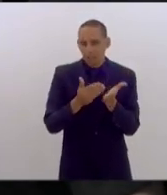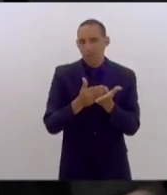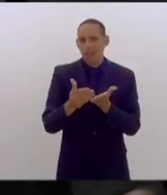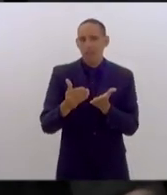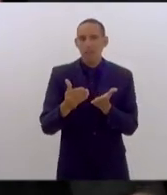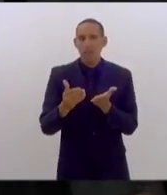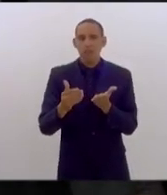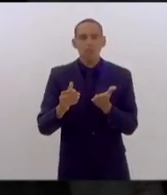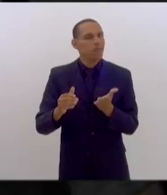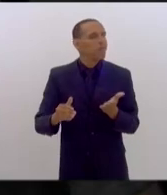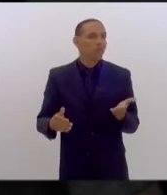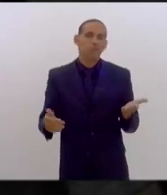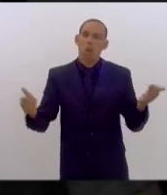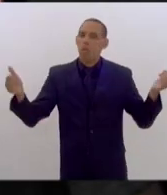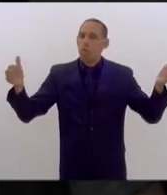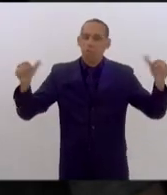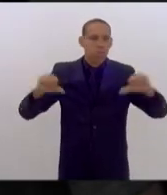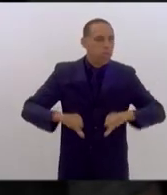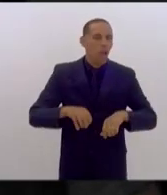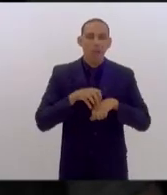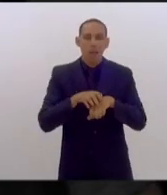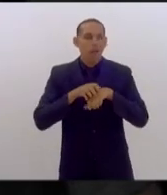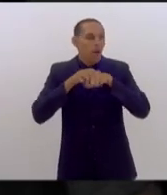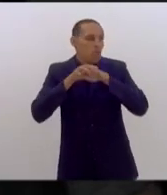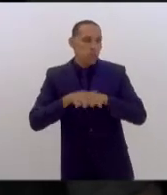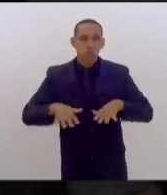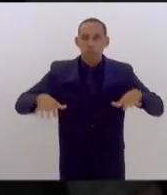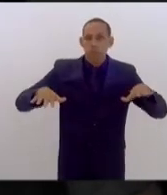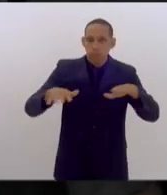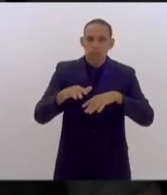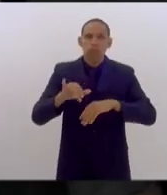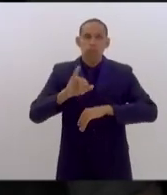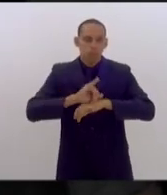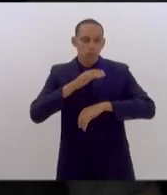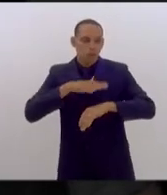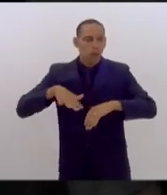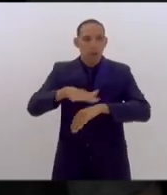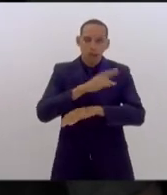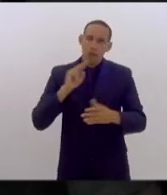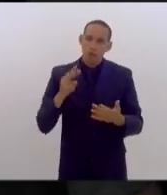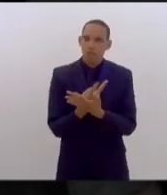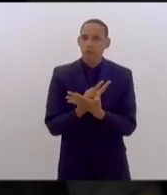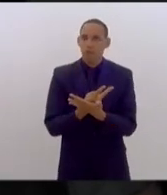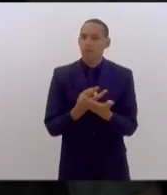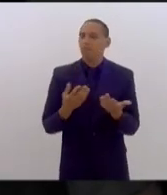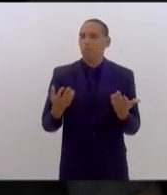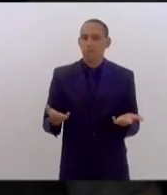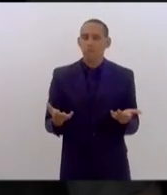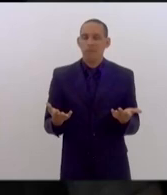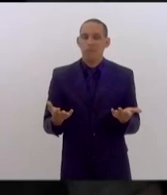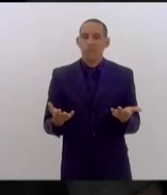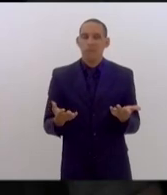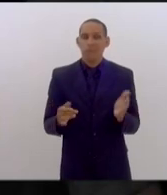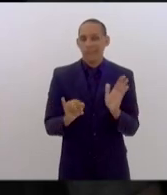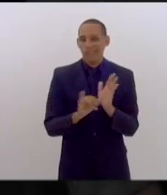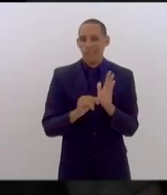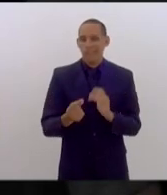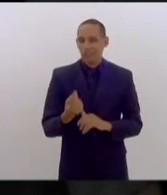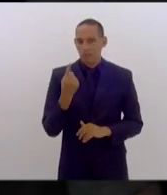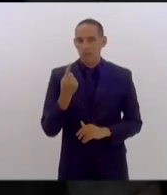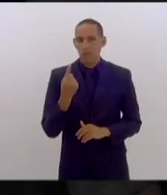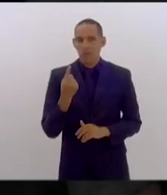o colapso é de todo o transporte de passageiros na região metropolitana Então esse esse tem um